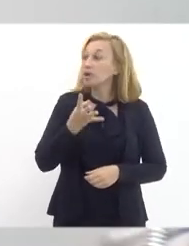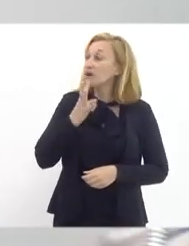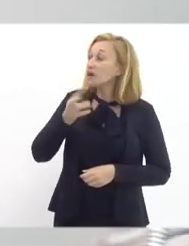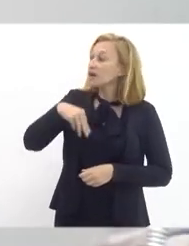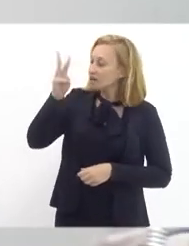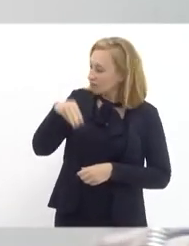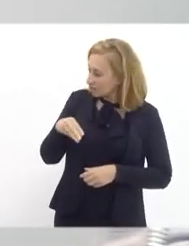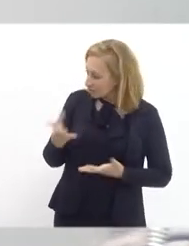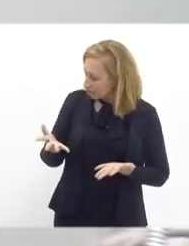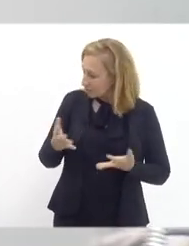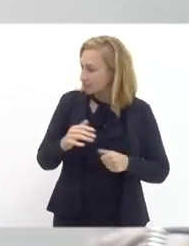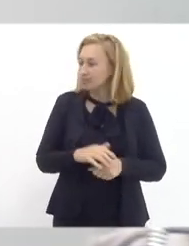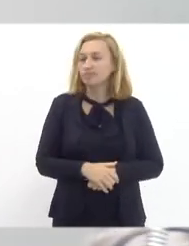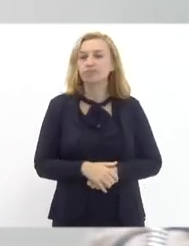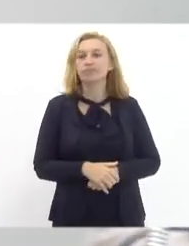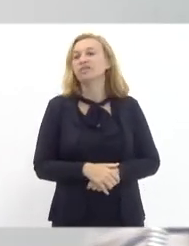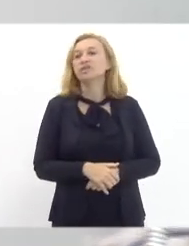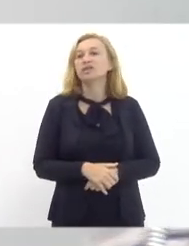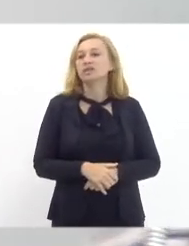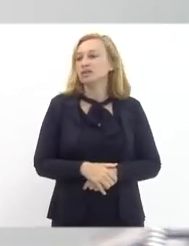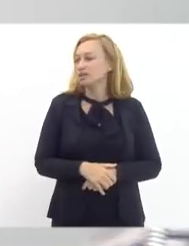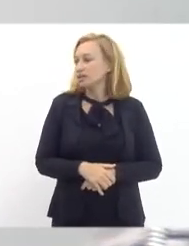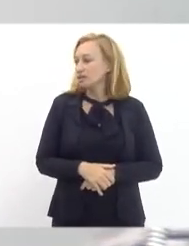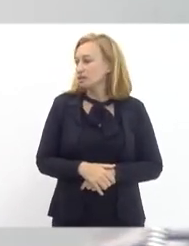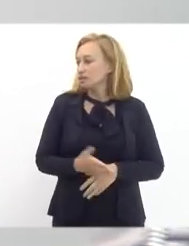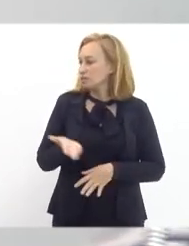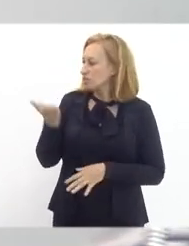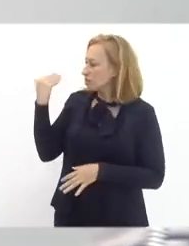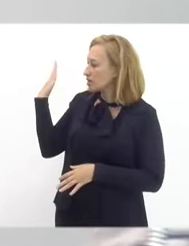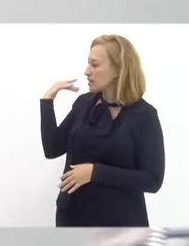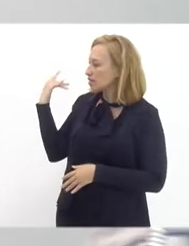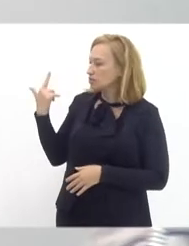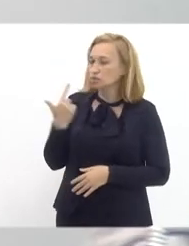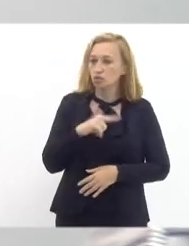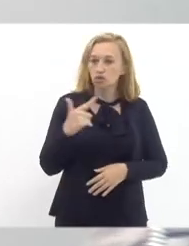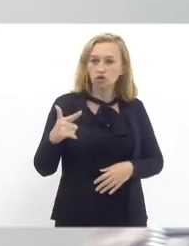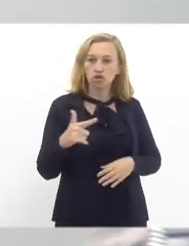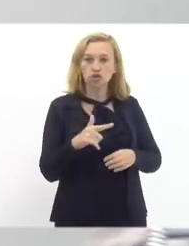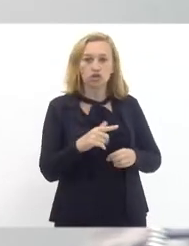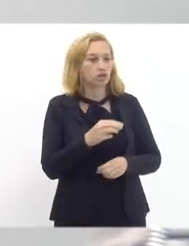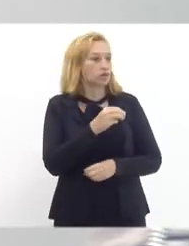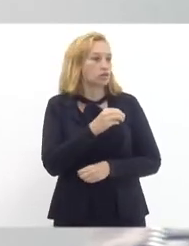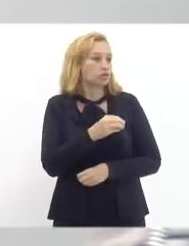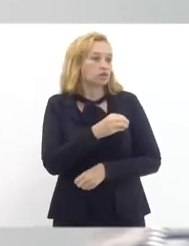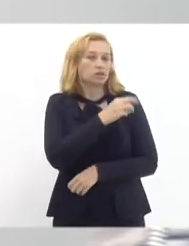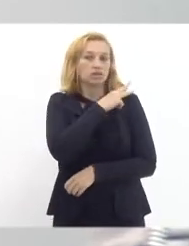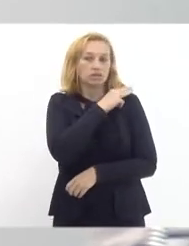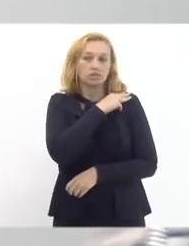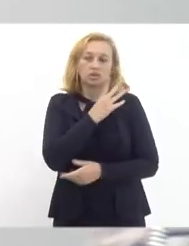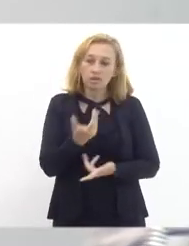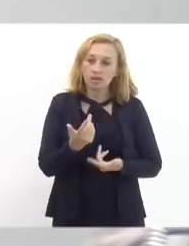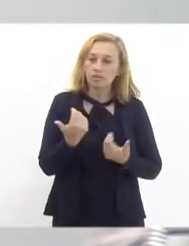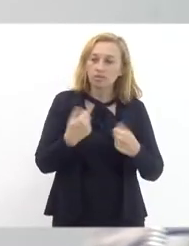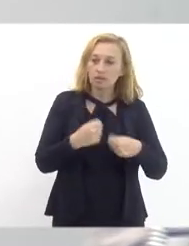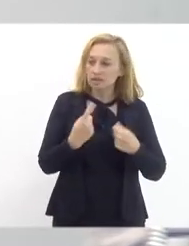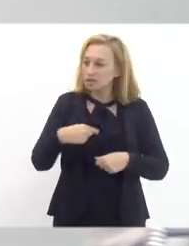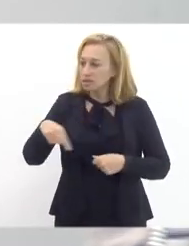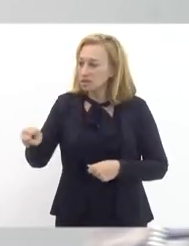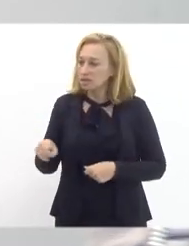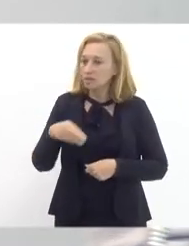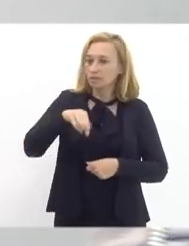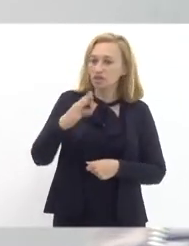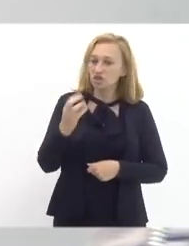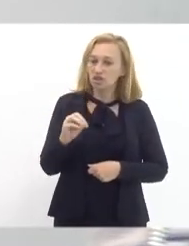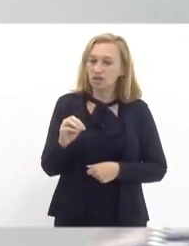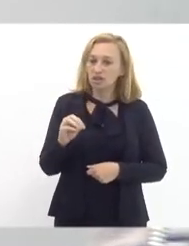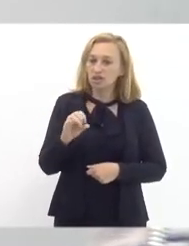Maria Dutra. Fiz, na época, não tinha ensino médio, sou um pouquinho mais velhinho, né? Então tinha que vir para Fonseca, no Machado de